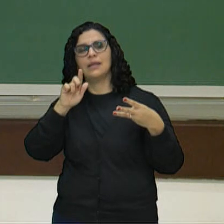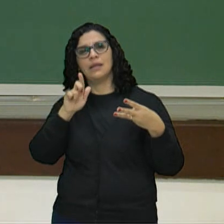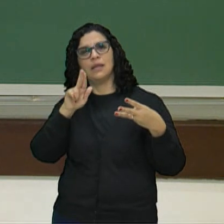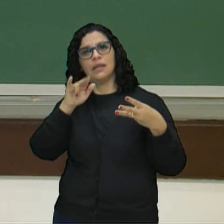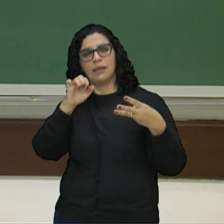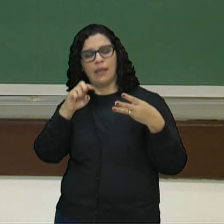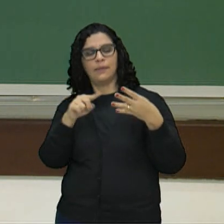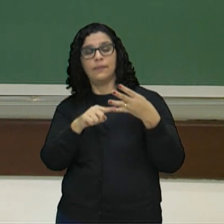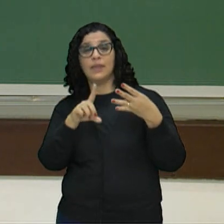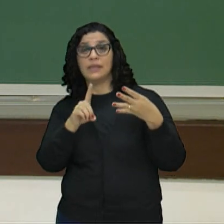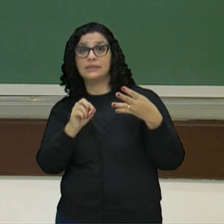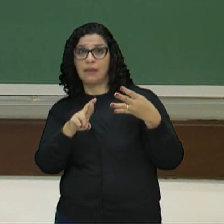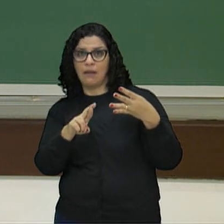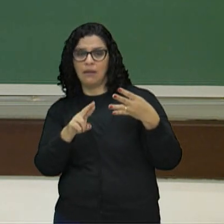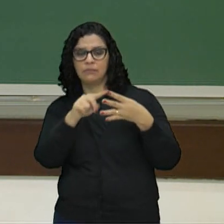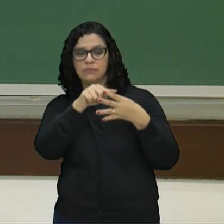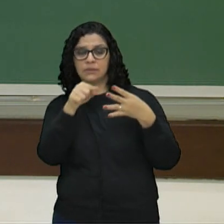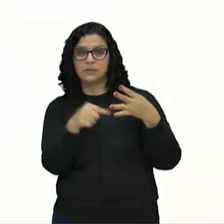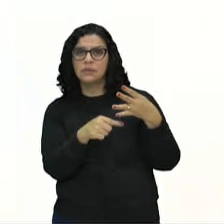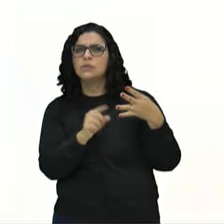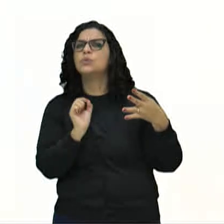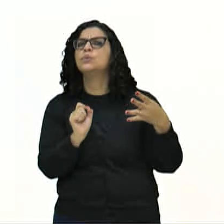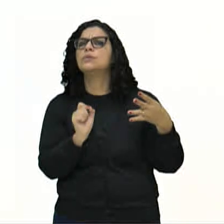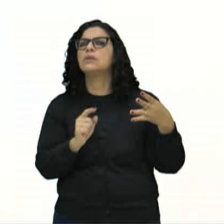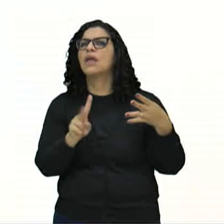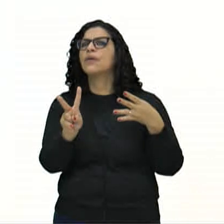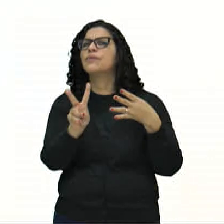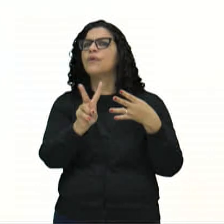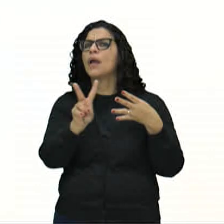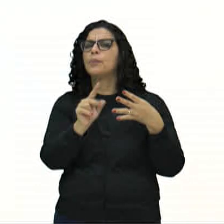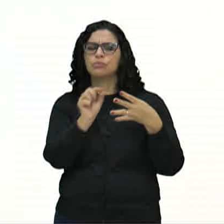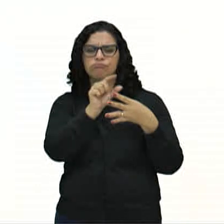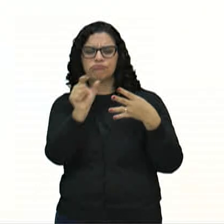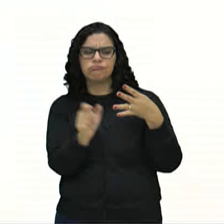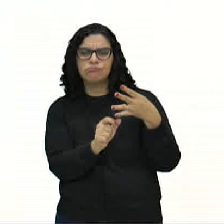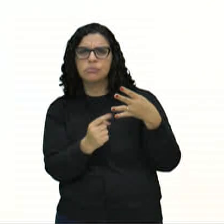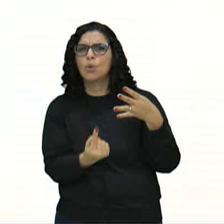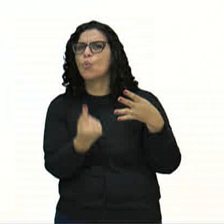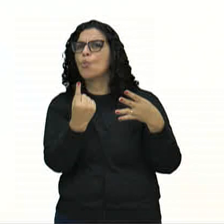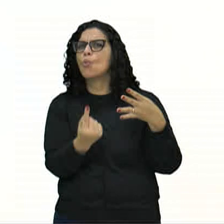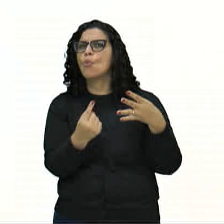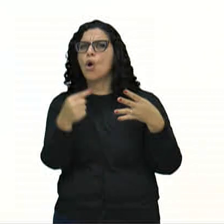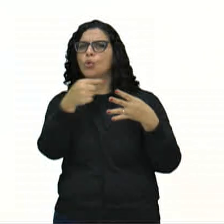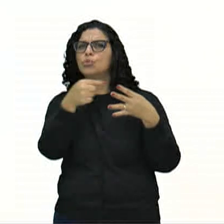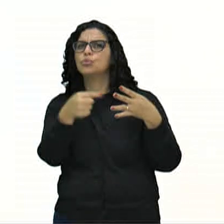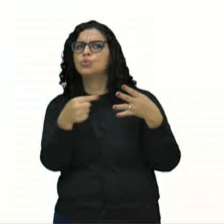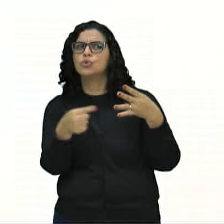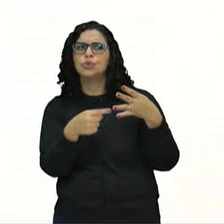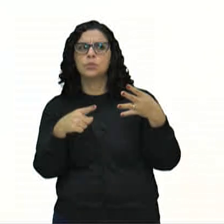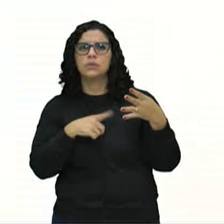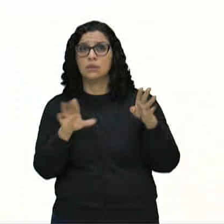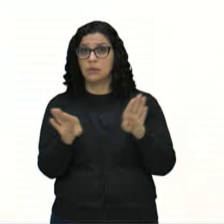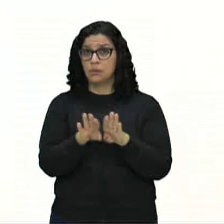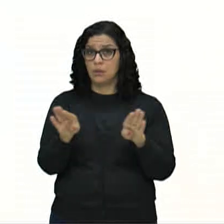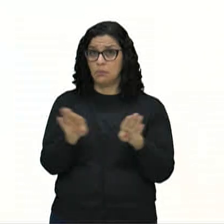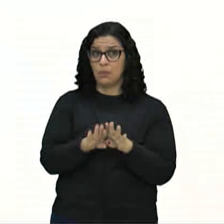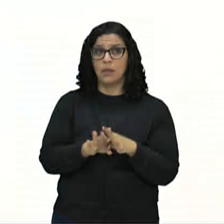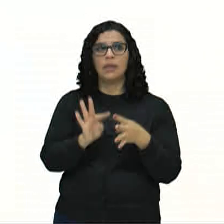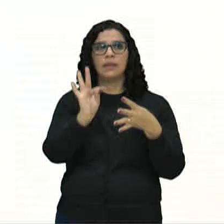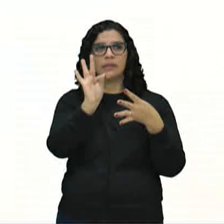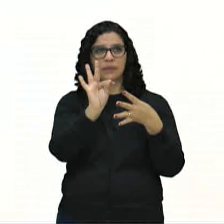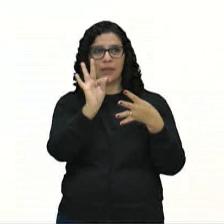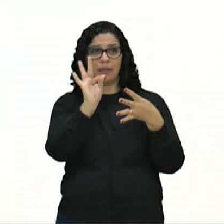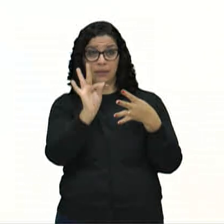em destaque no texto são, nós podemos classificar que eles são verbos